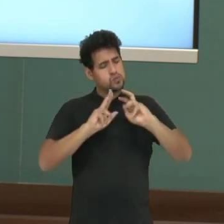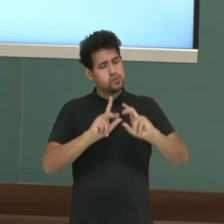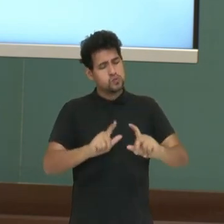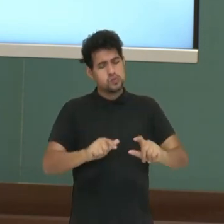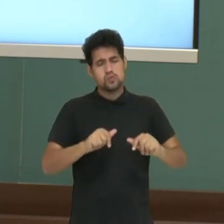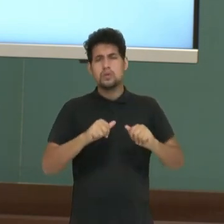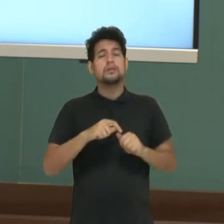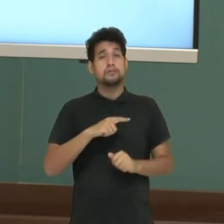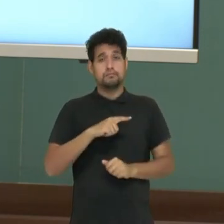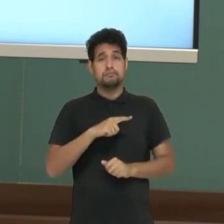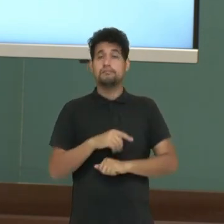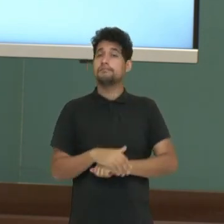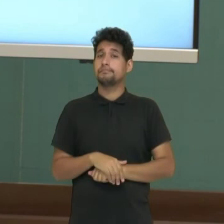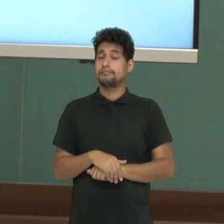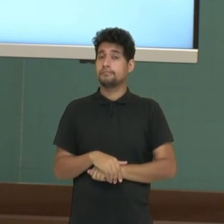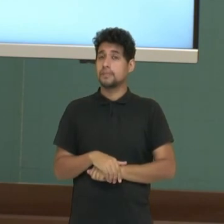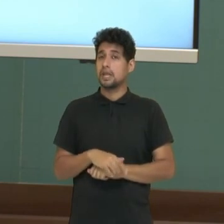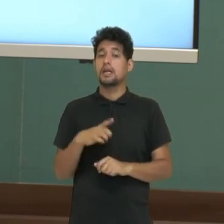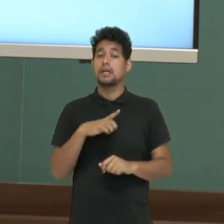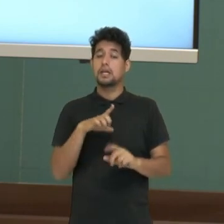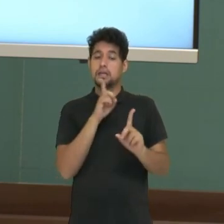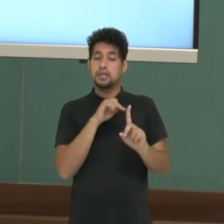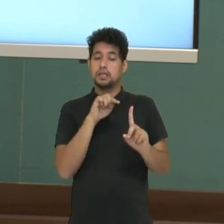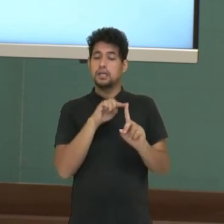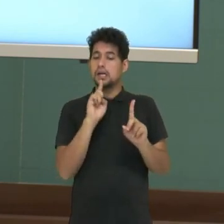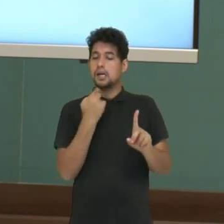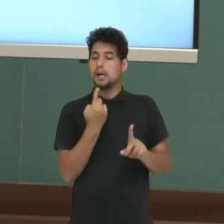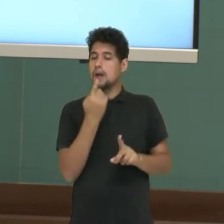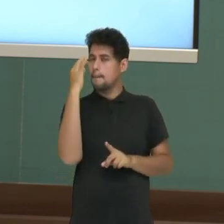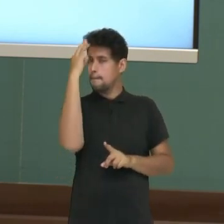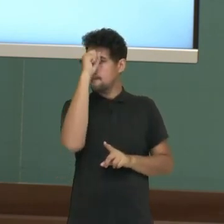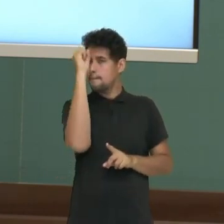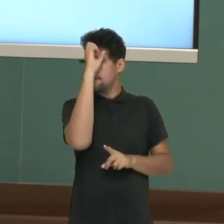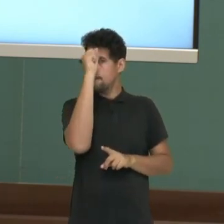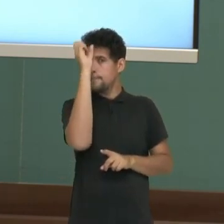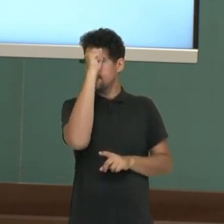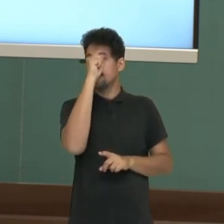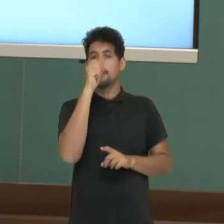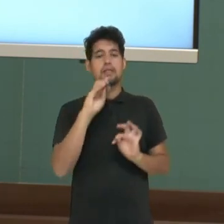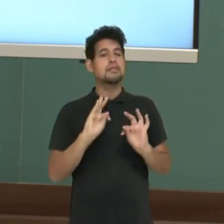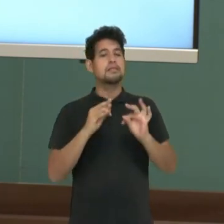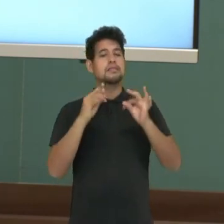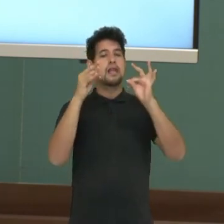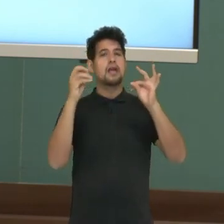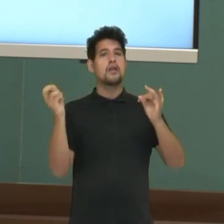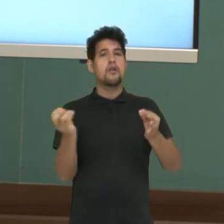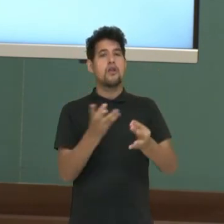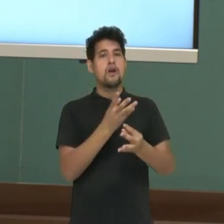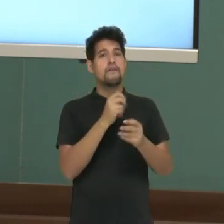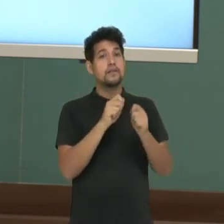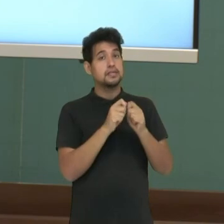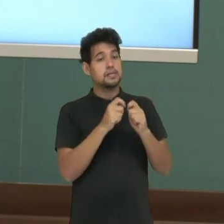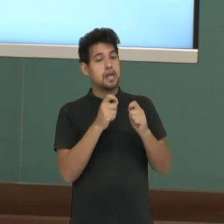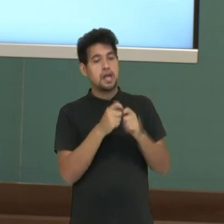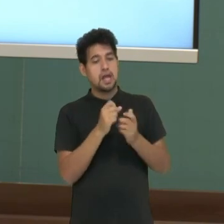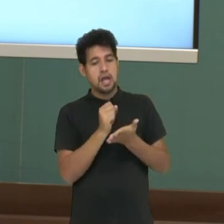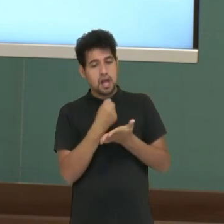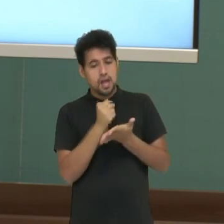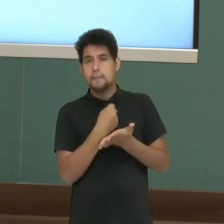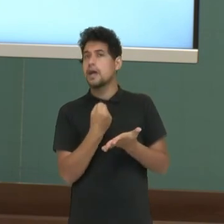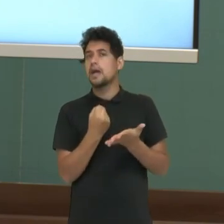tira-se disso, né, lições para que a gente aprenda, por exemplo, novas técnicas, né, de fazer medicamentos,